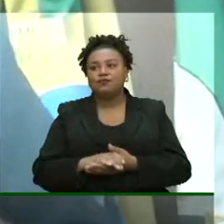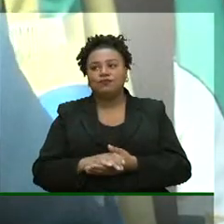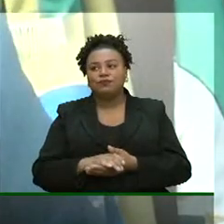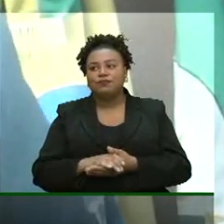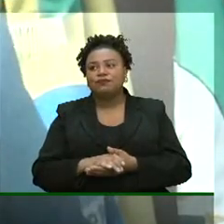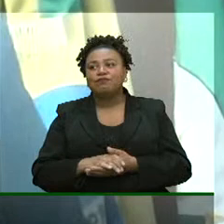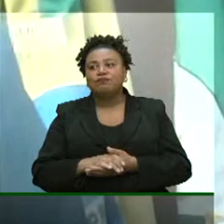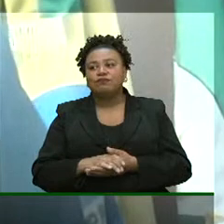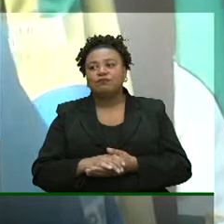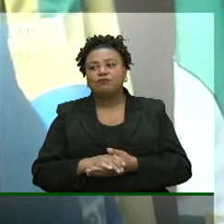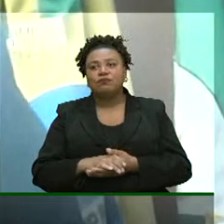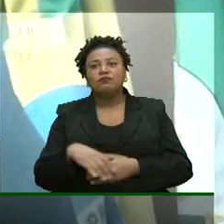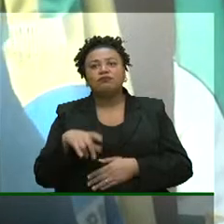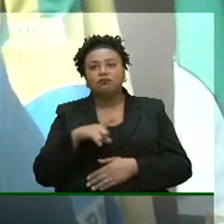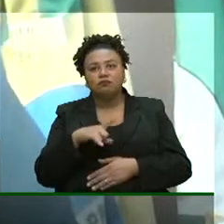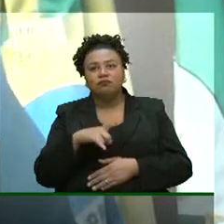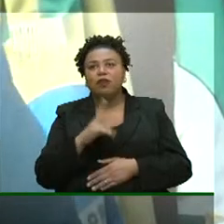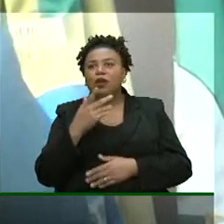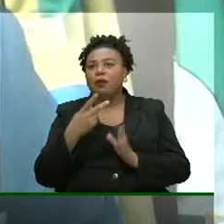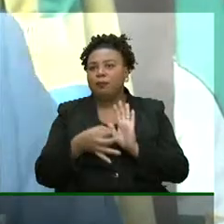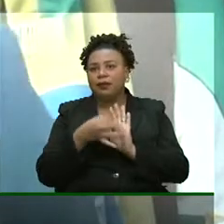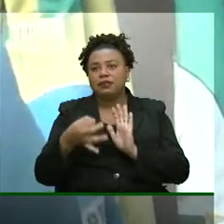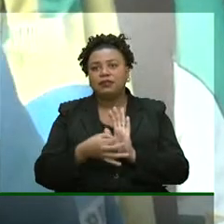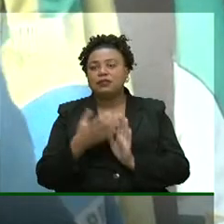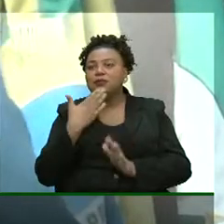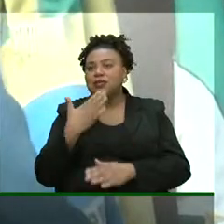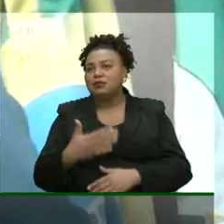pena, mas eu encaminho o meu parecer favorável.